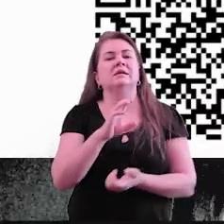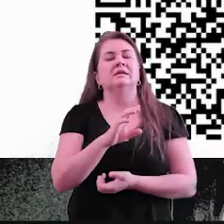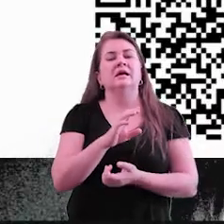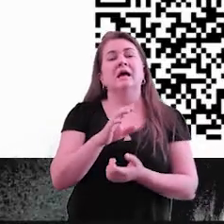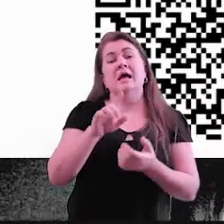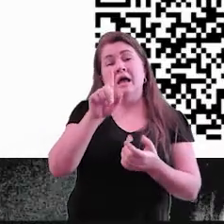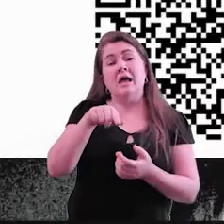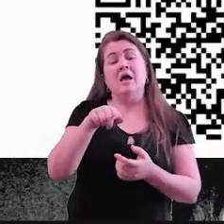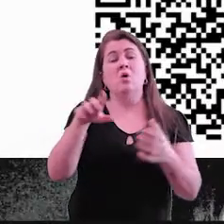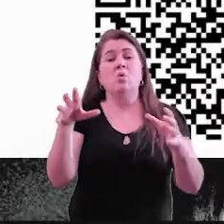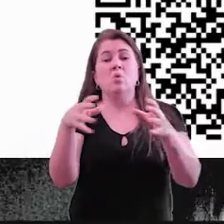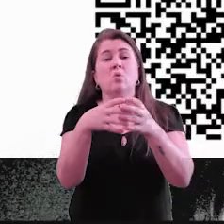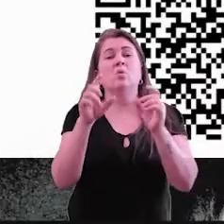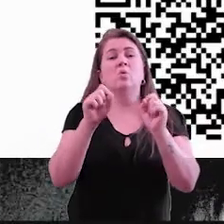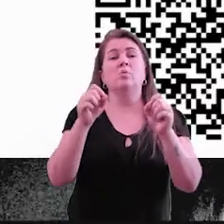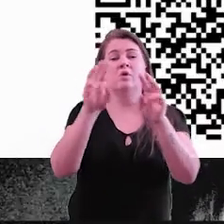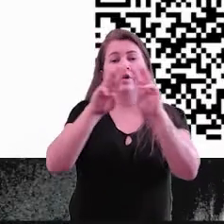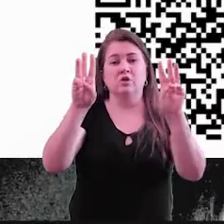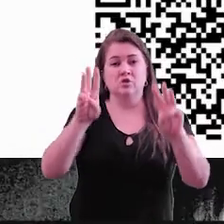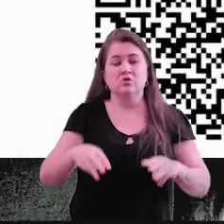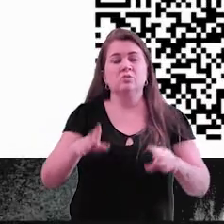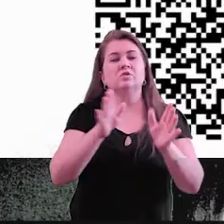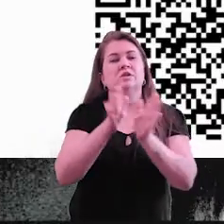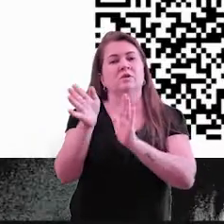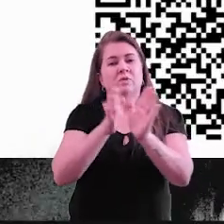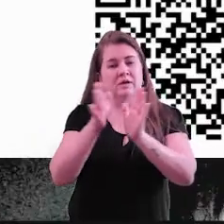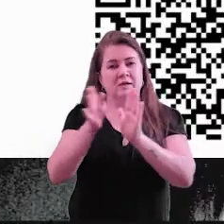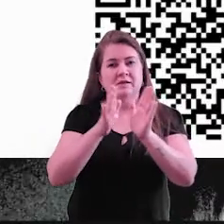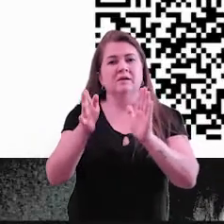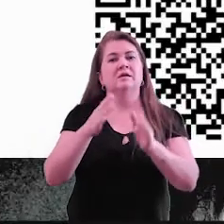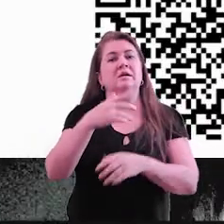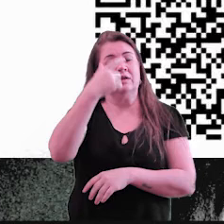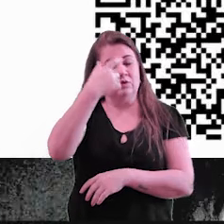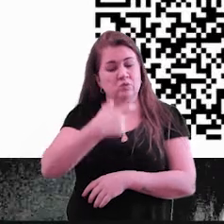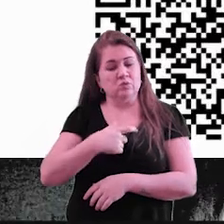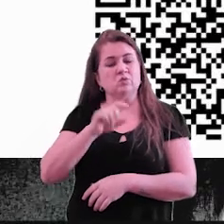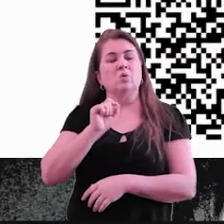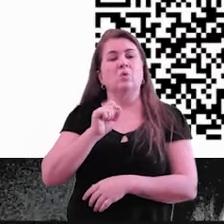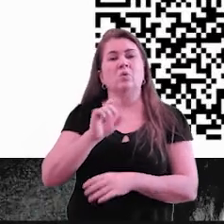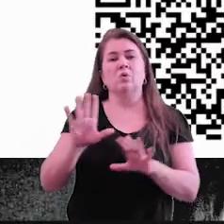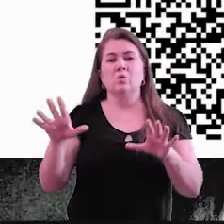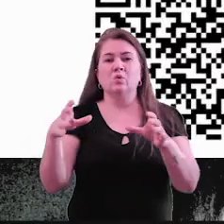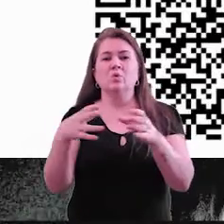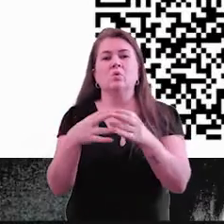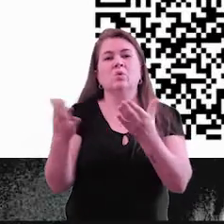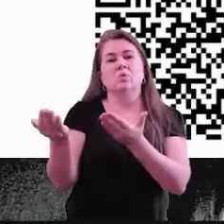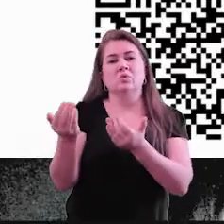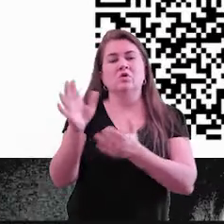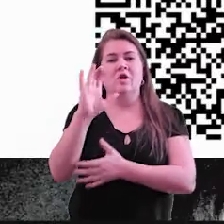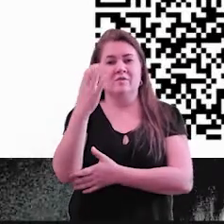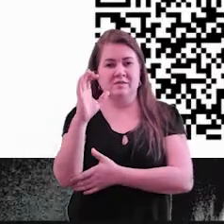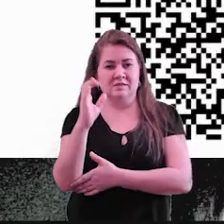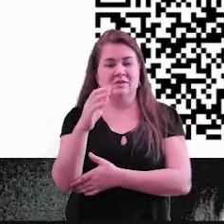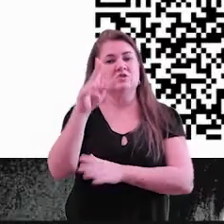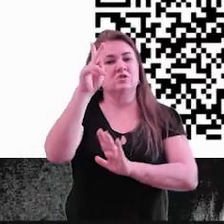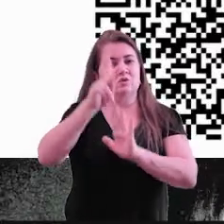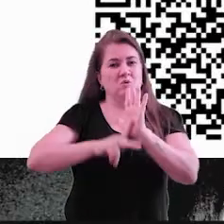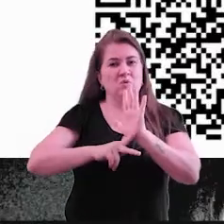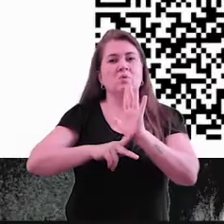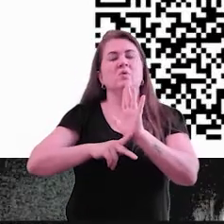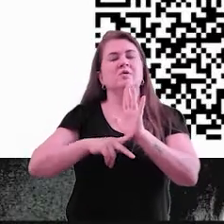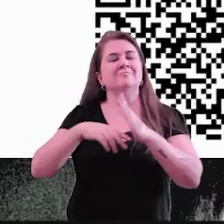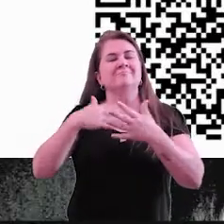sou jovem cientista do nosso estado, FAPERJ, com um projeto que me dá muito orgulho, que é justamente sobre acessibilidade na